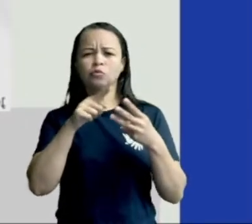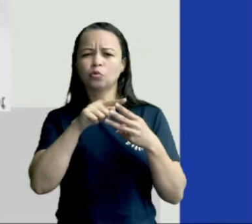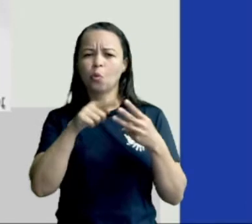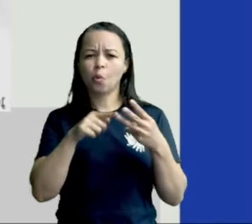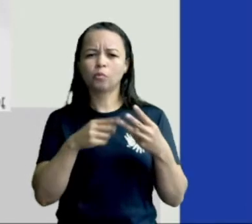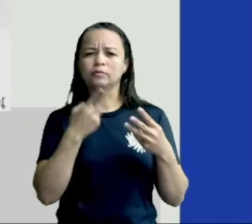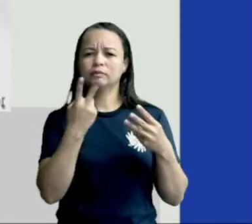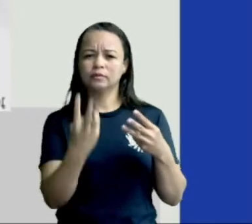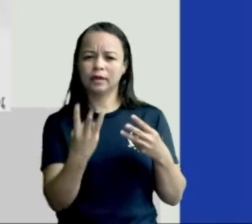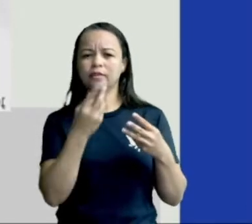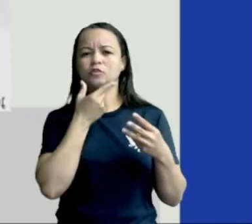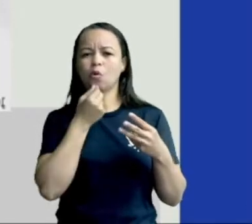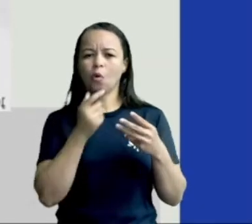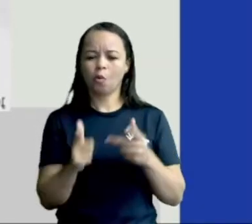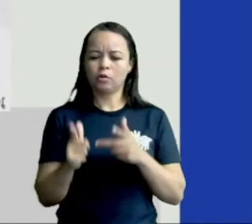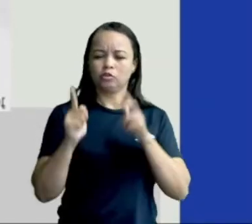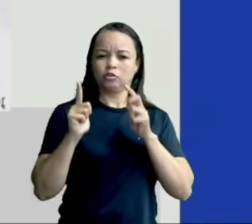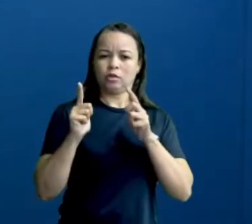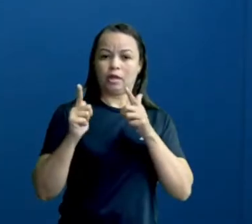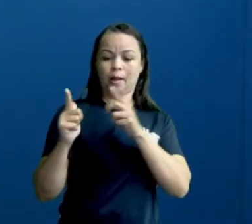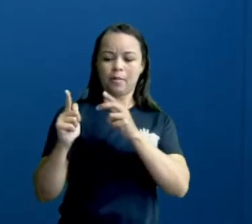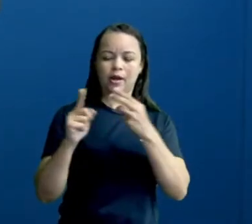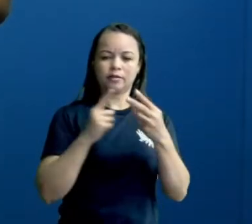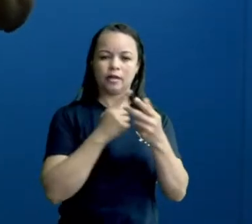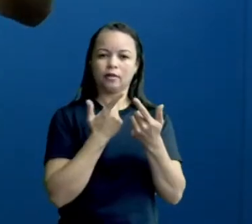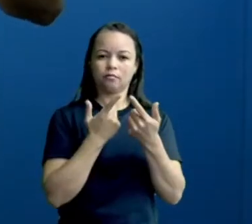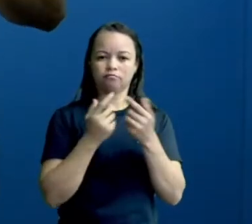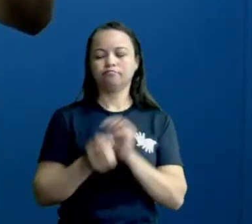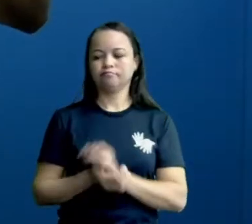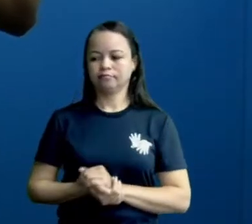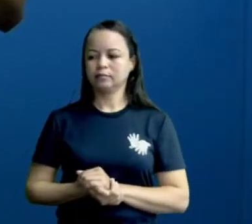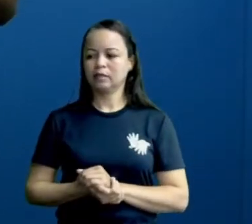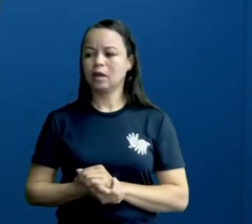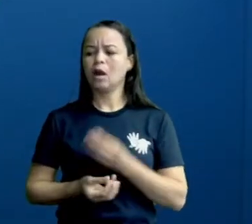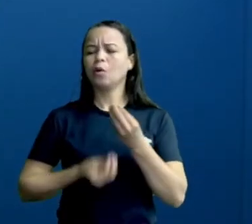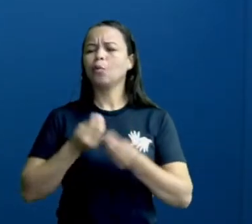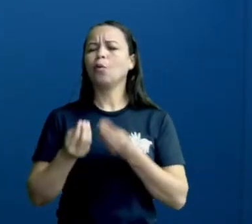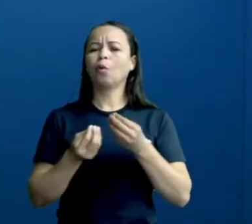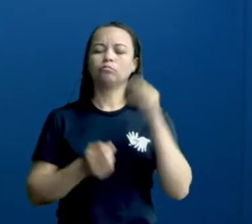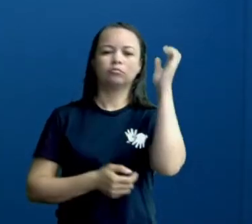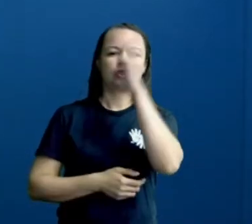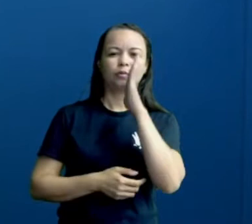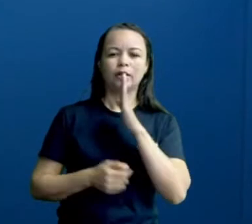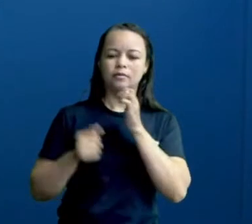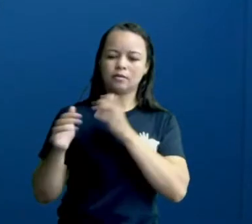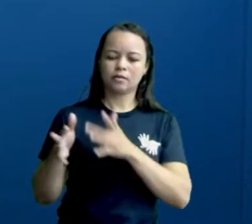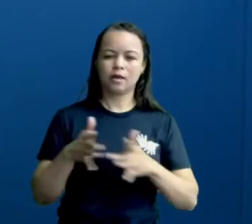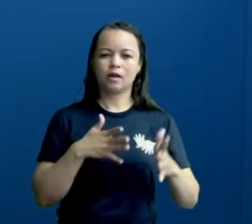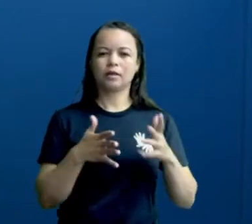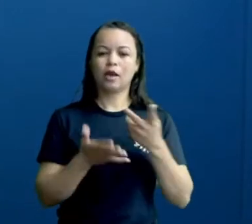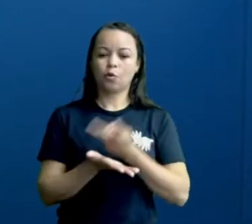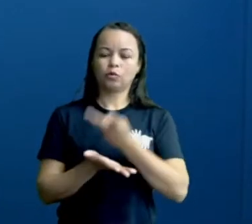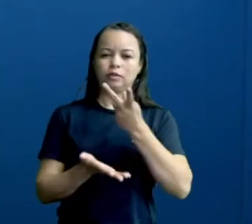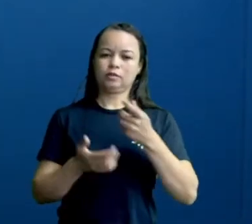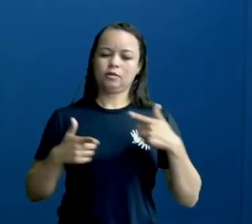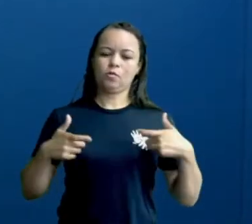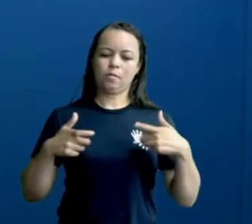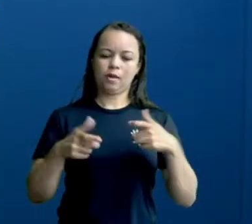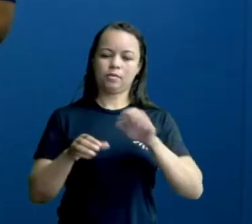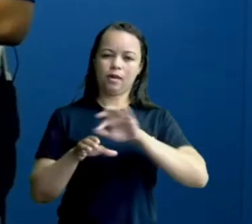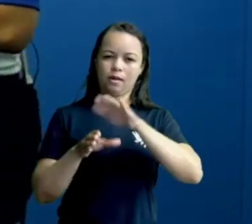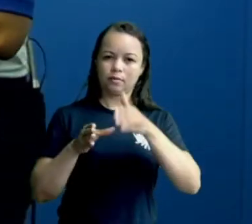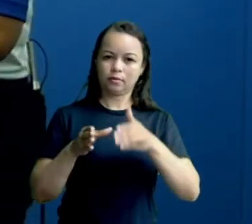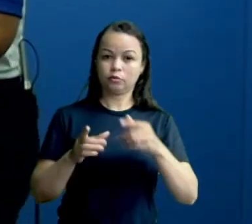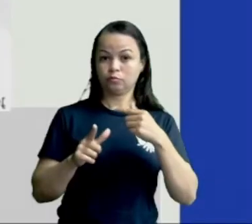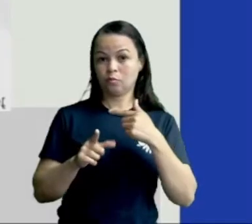Então, vamos analisar um pouquinho como era o Brasil nessa época que aconteceu a Batalha do Monte das Tabocas.